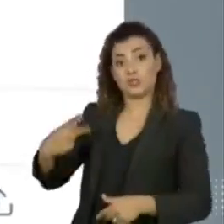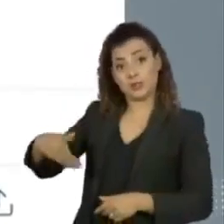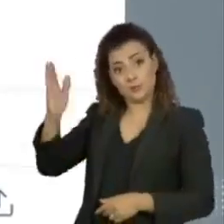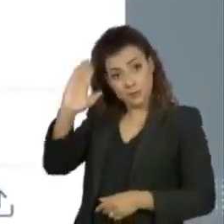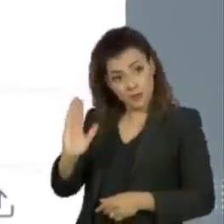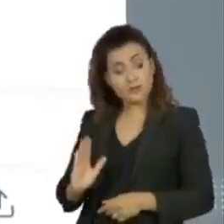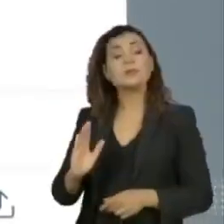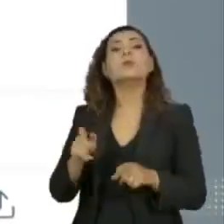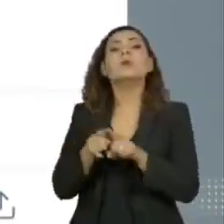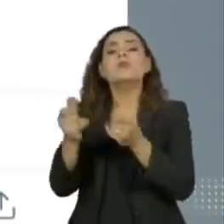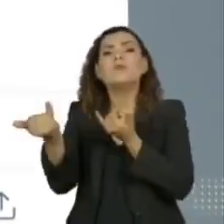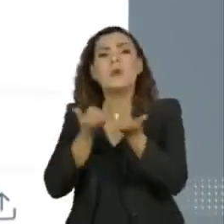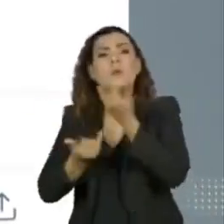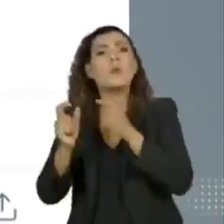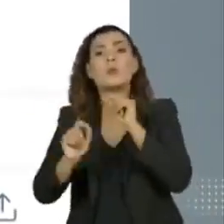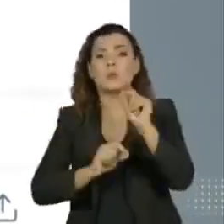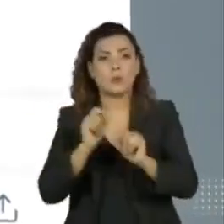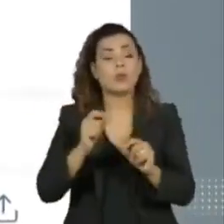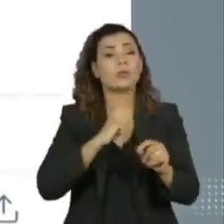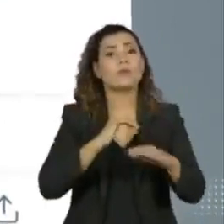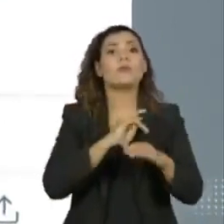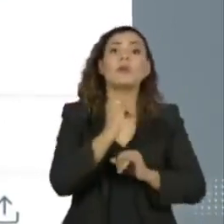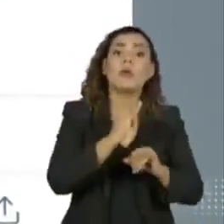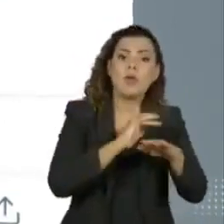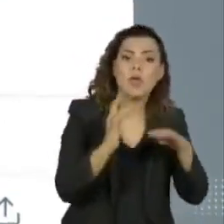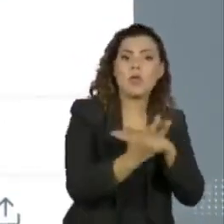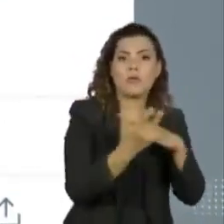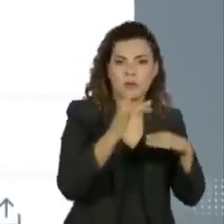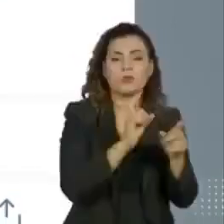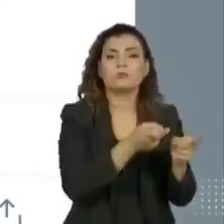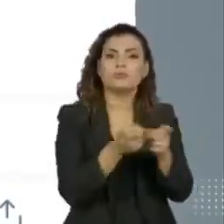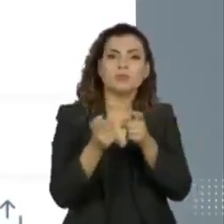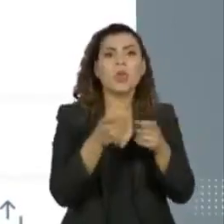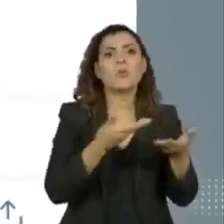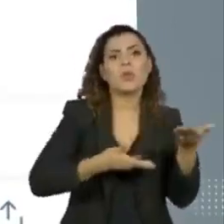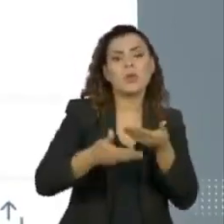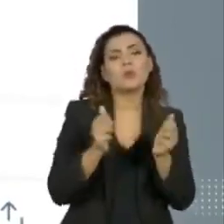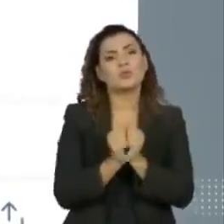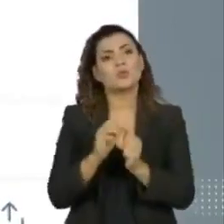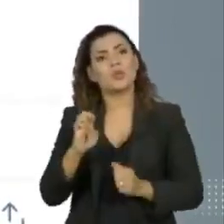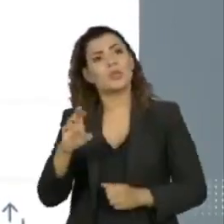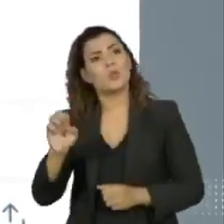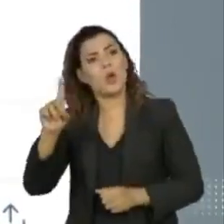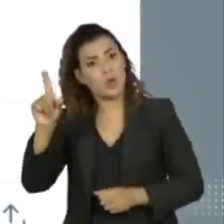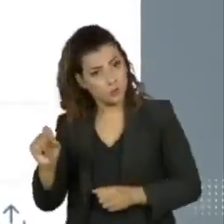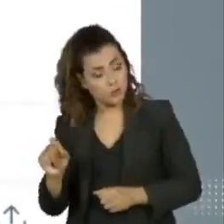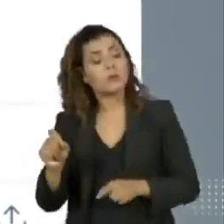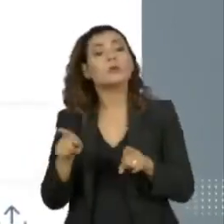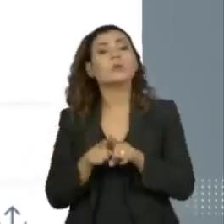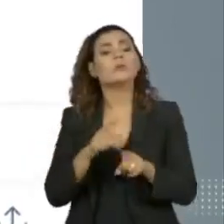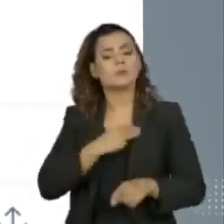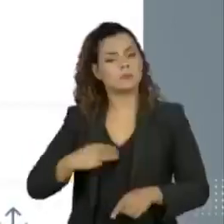Brasil informou que teve uma reunião virtual com o ministro da Saúde, Eduardo Pazuello, e que o país